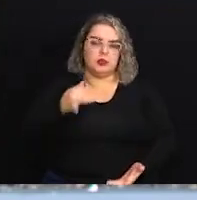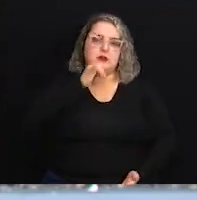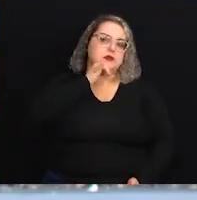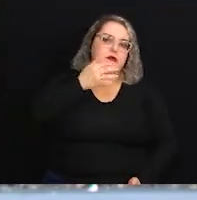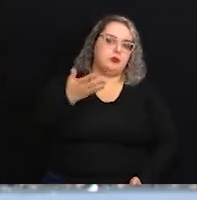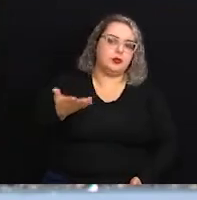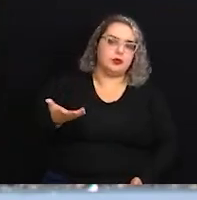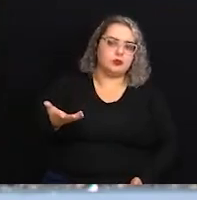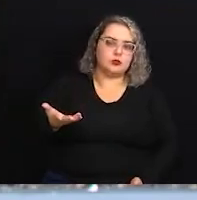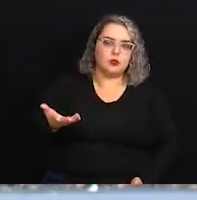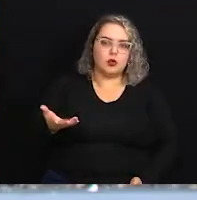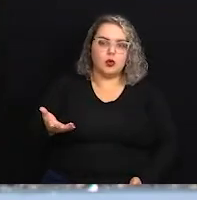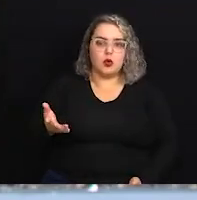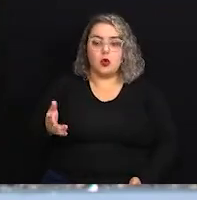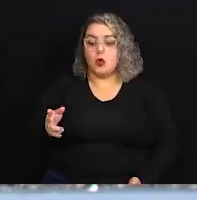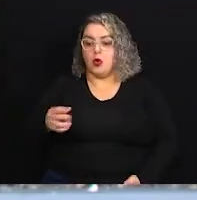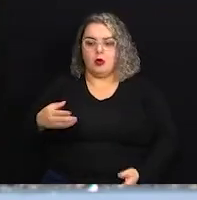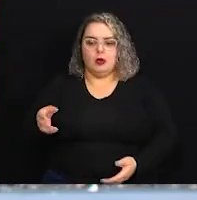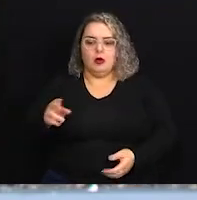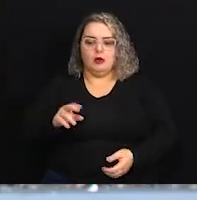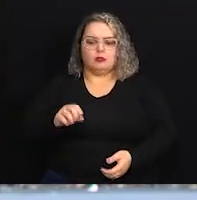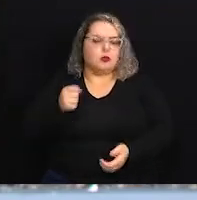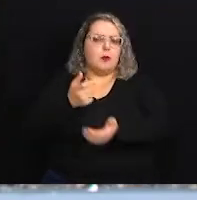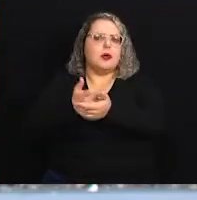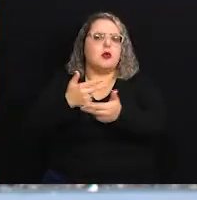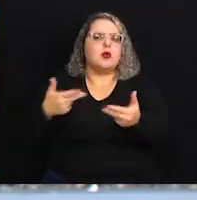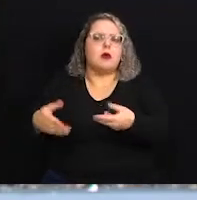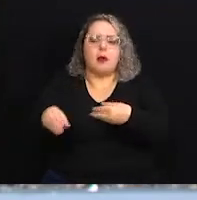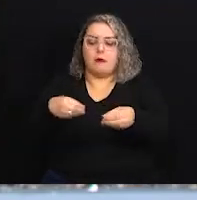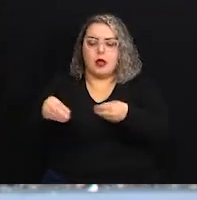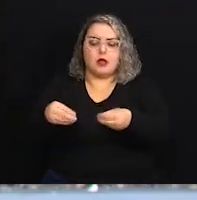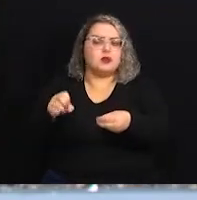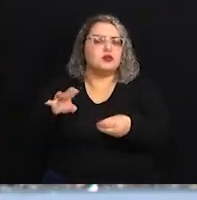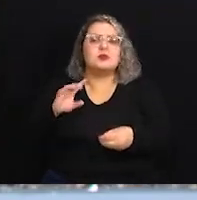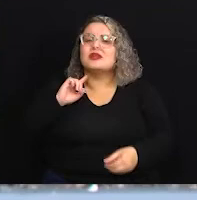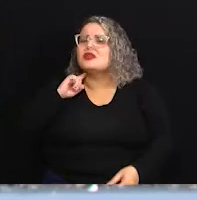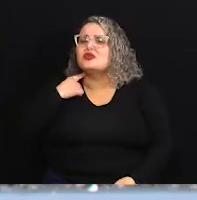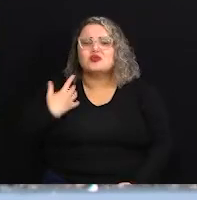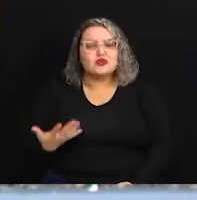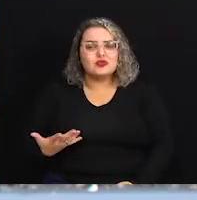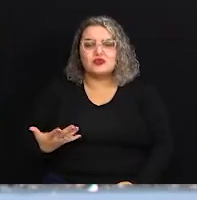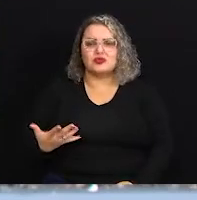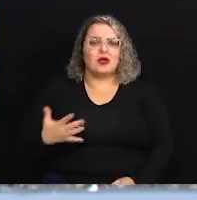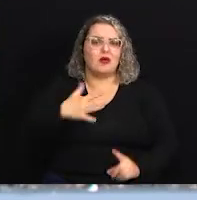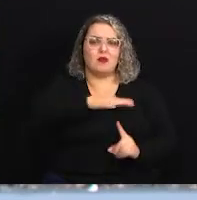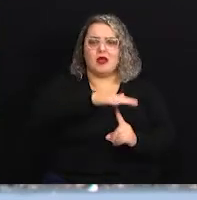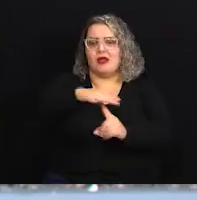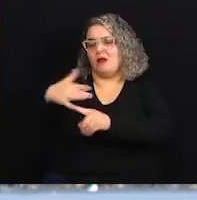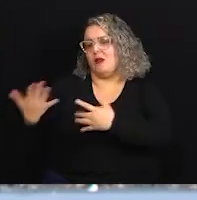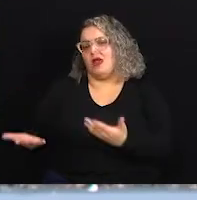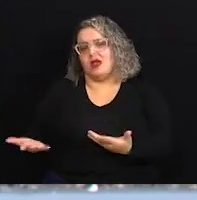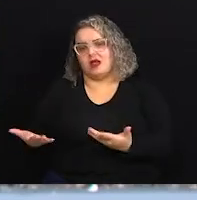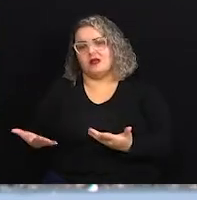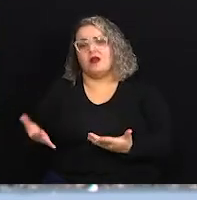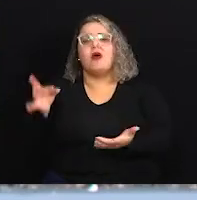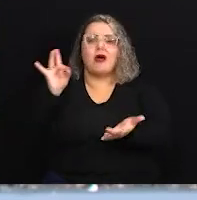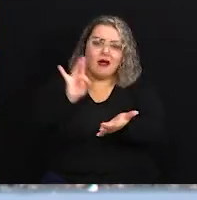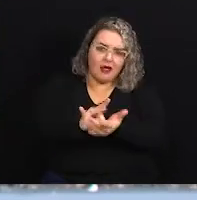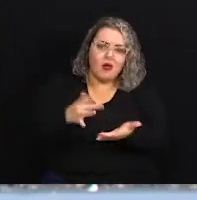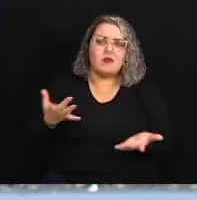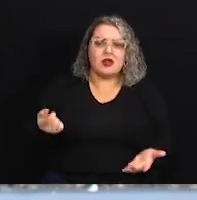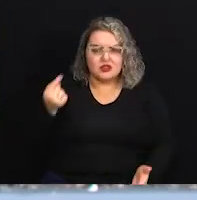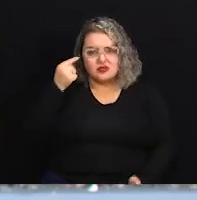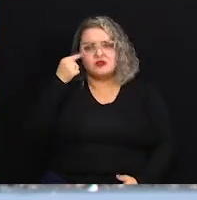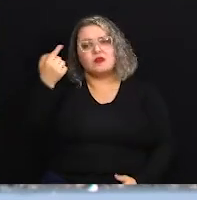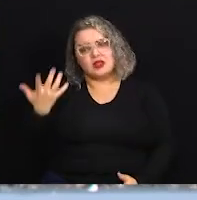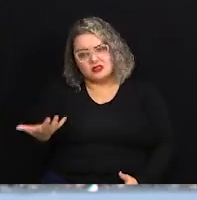exemplo, consumo excessivo de embalagens só serve para poluir o meio ambiente. Então nós temos que realmente